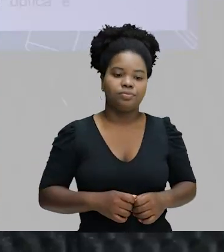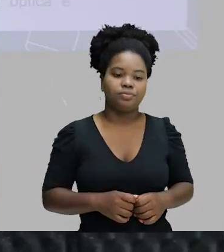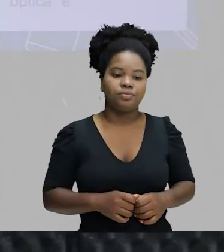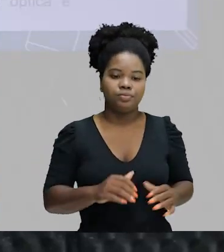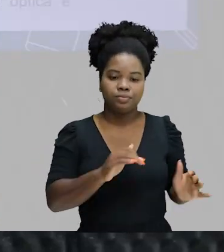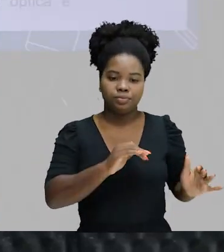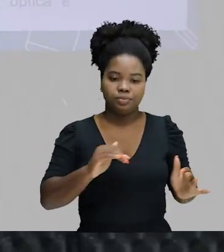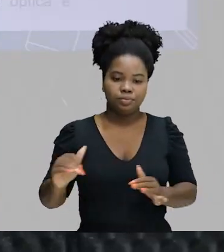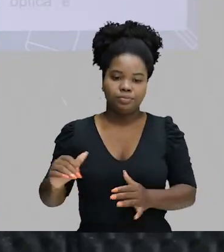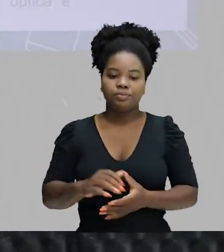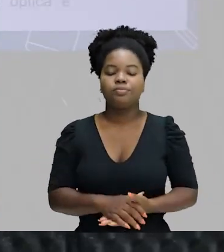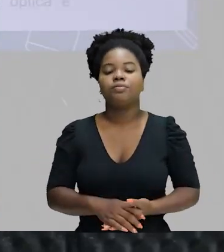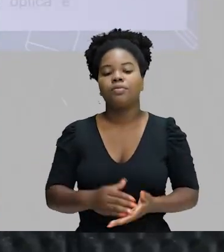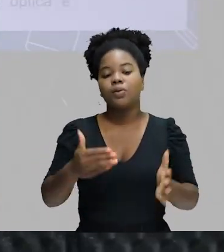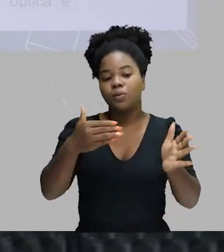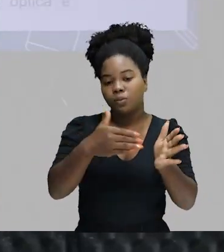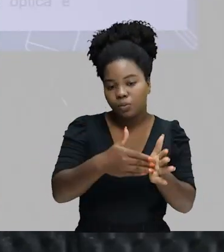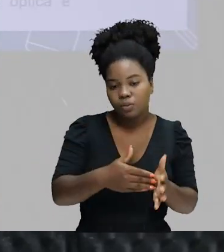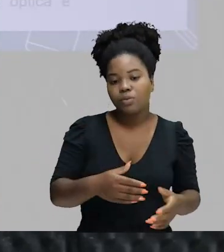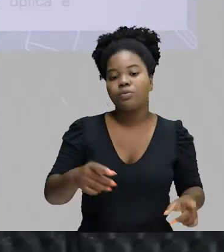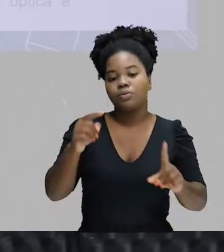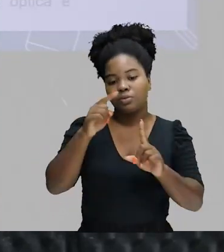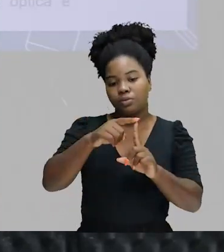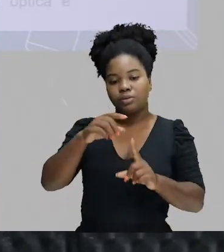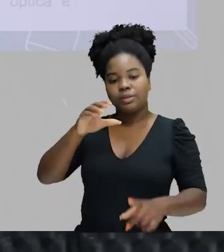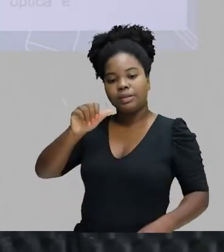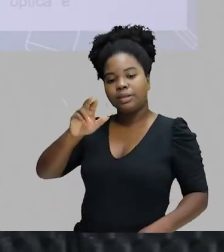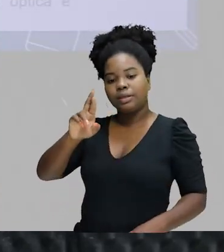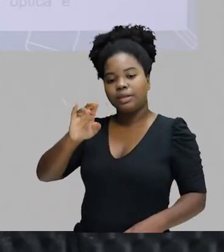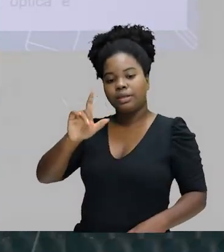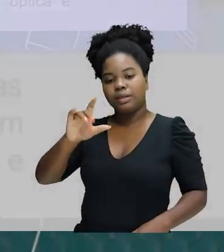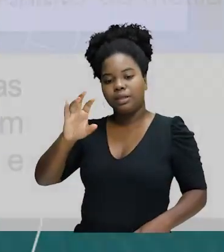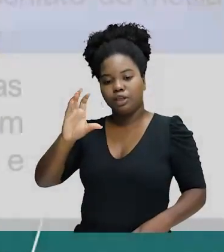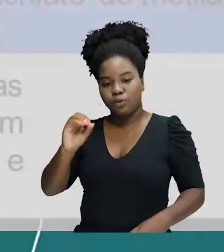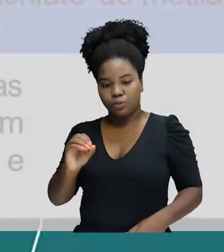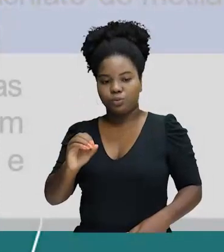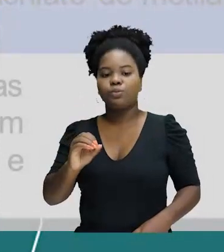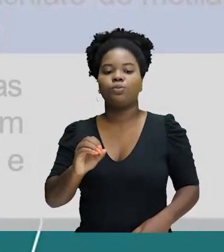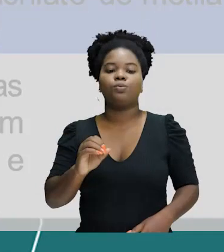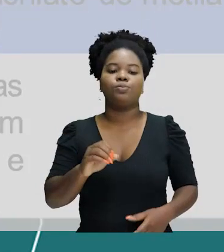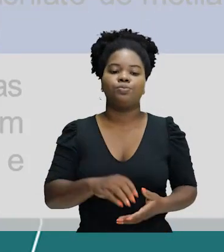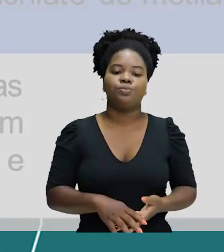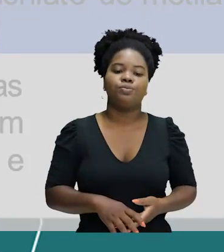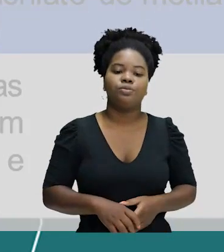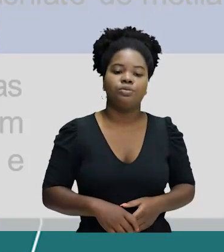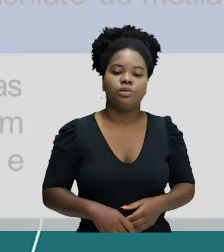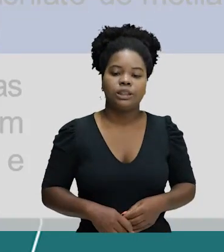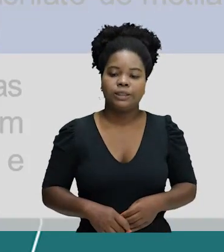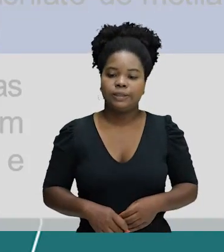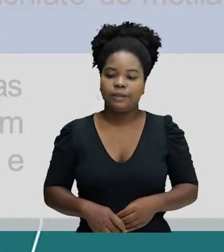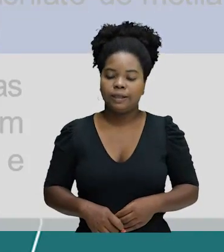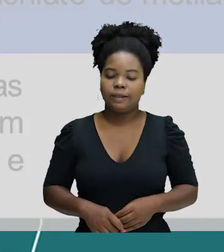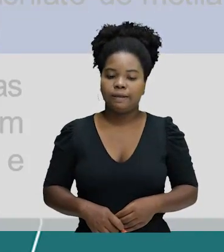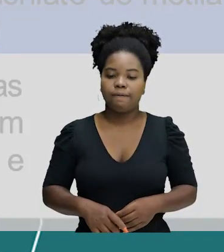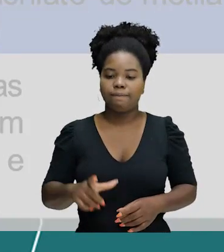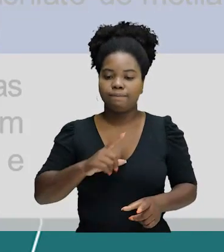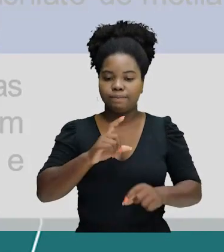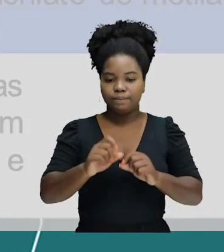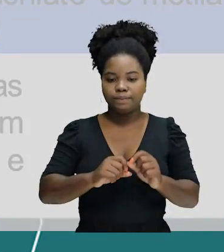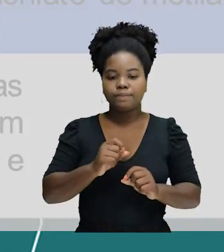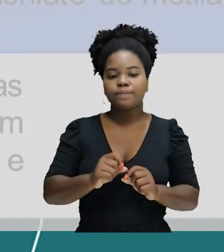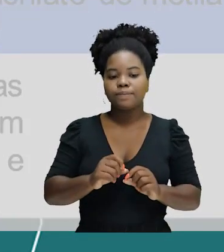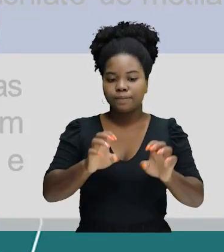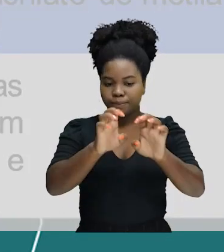dica. E nós temos também os polímeros acrílicos, ok? Então, nesses polímeros, o